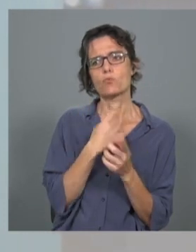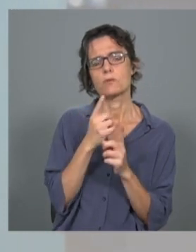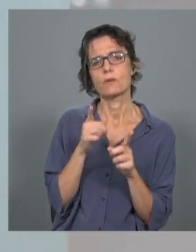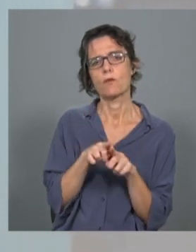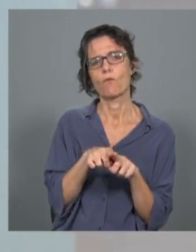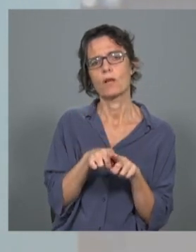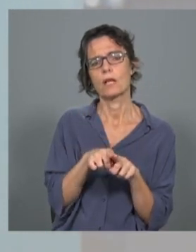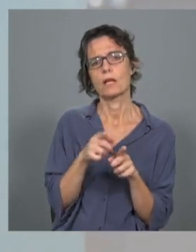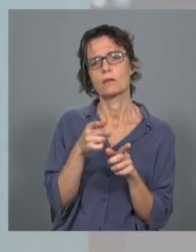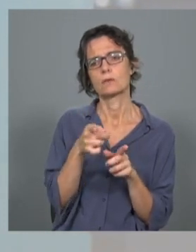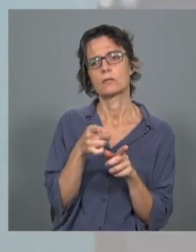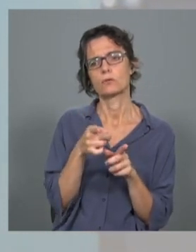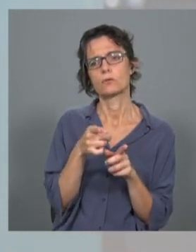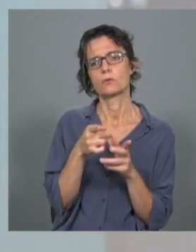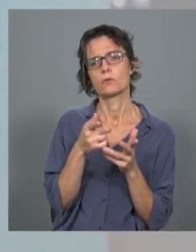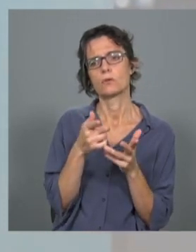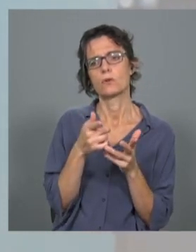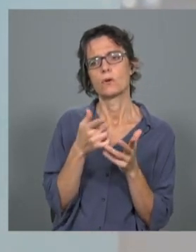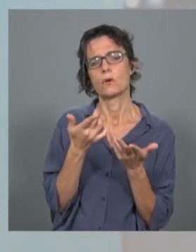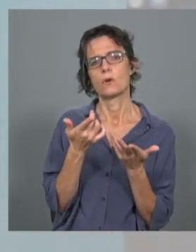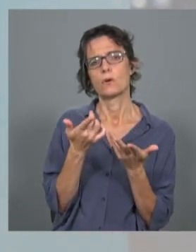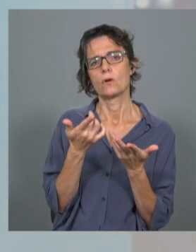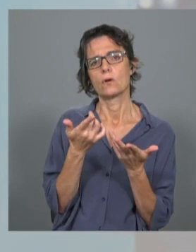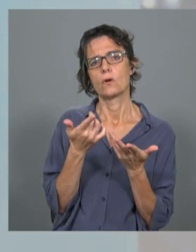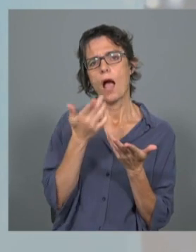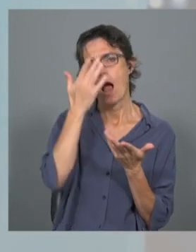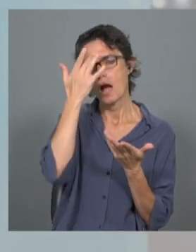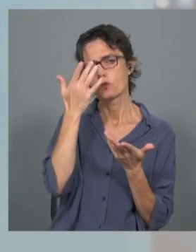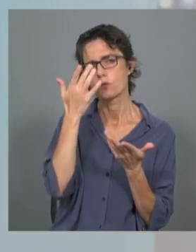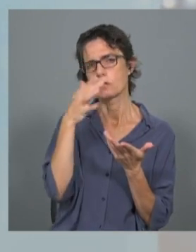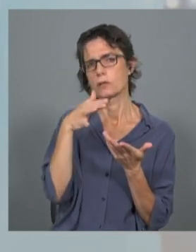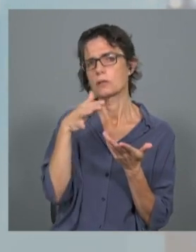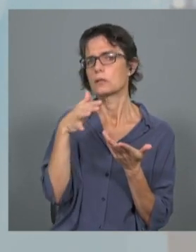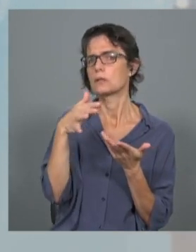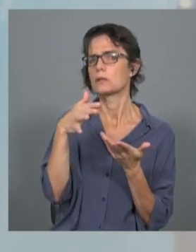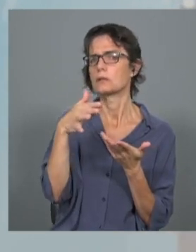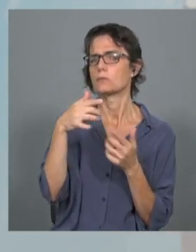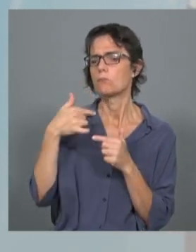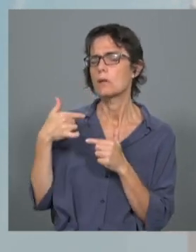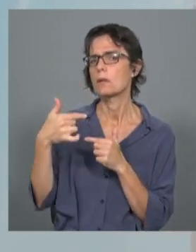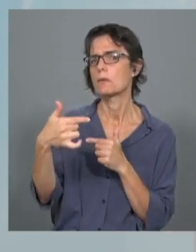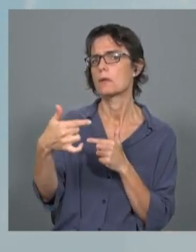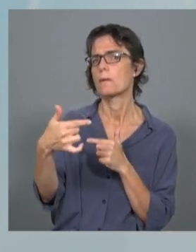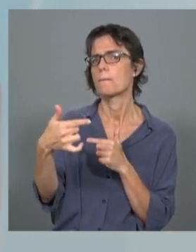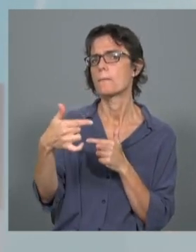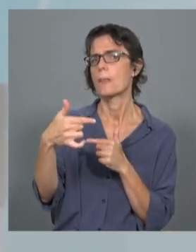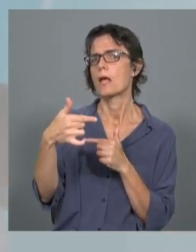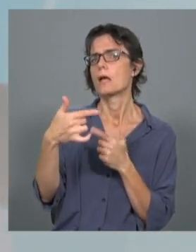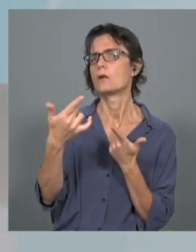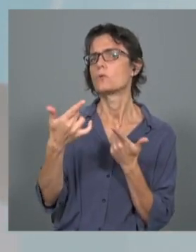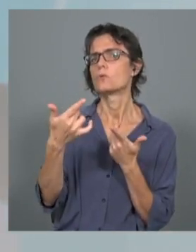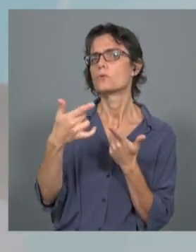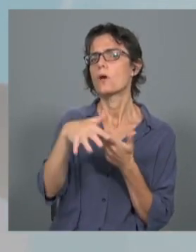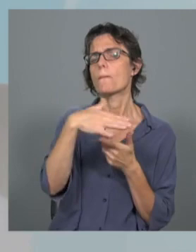menos nos debates do dia, sendo que os ambientes democráticos falam muito de liberdade, de igualdade, tinham esquecido a fraternidade. Exato. Recordou